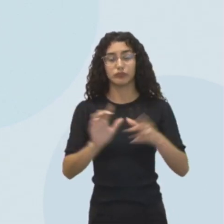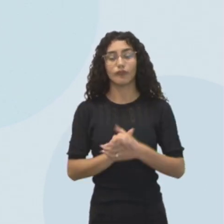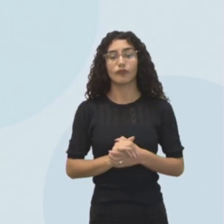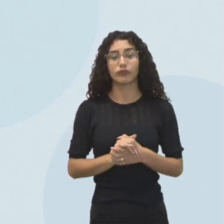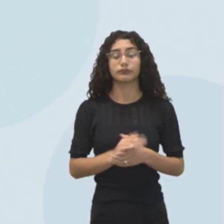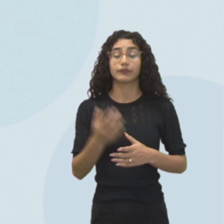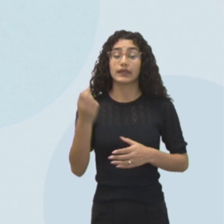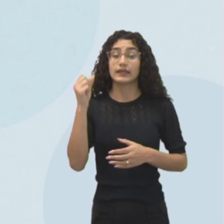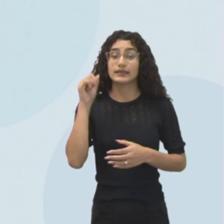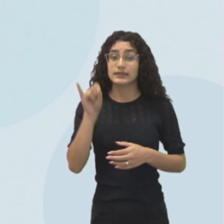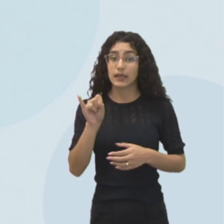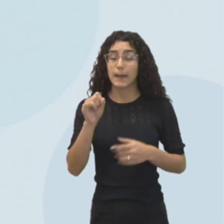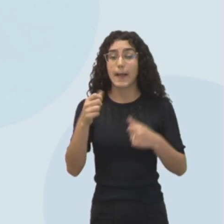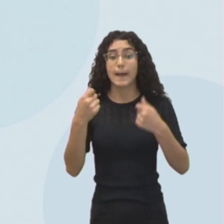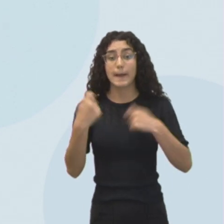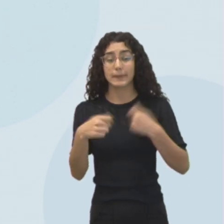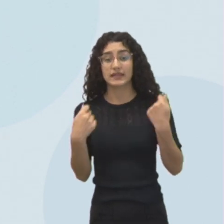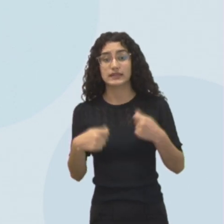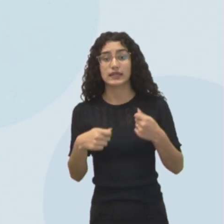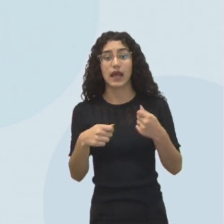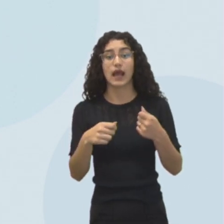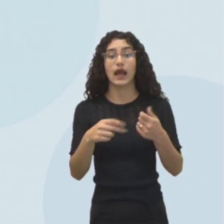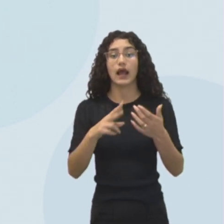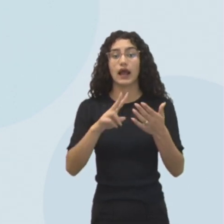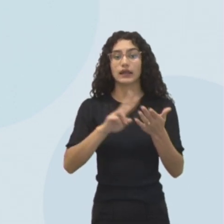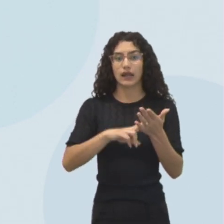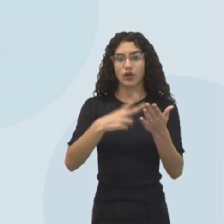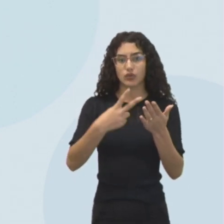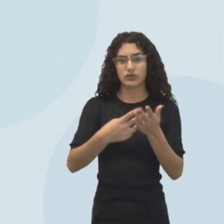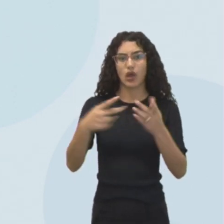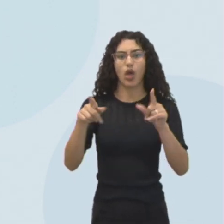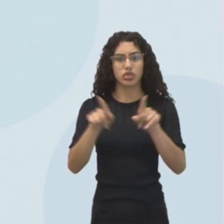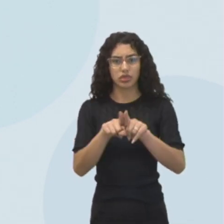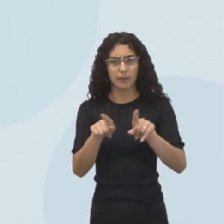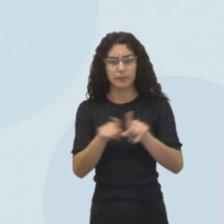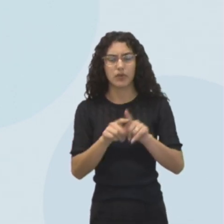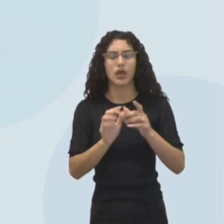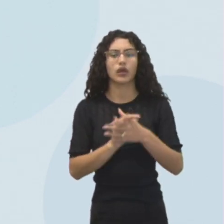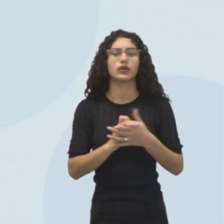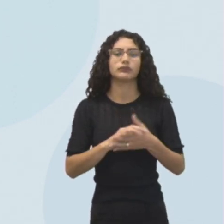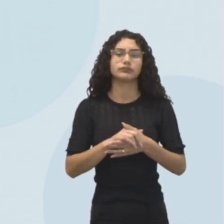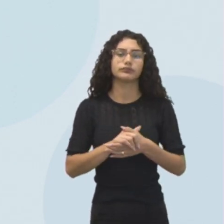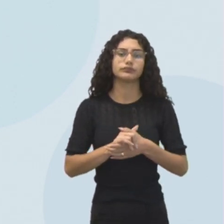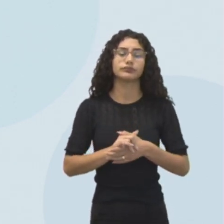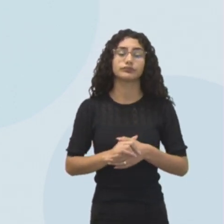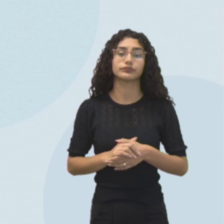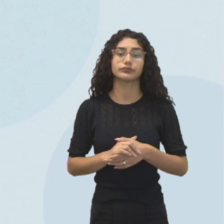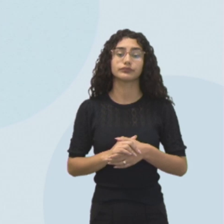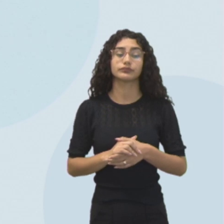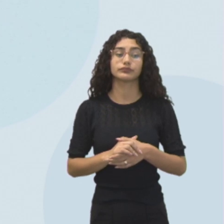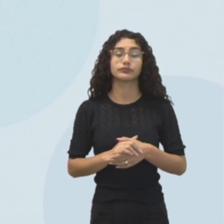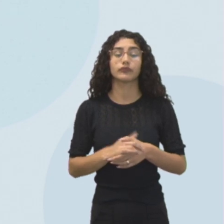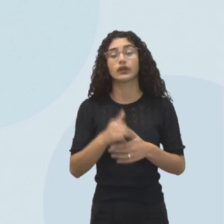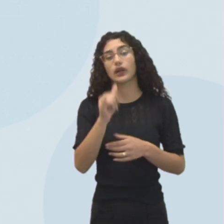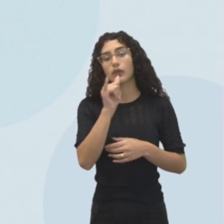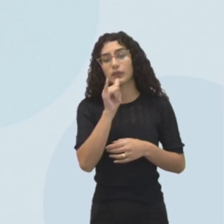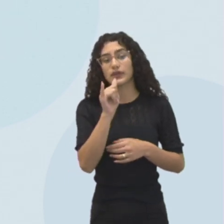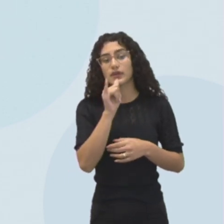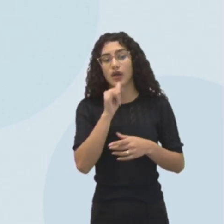caso precise, até traduções, né, de filmes, de vídeos. A gente vai dar um exemplo